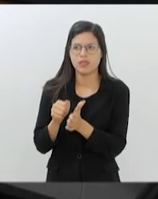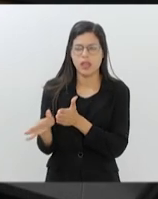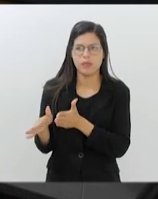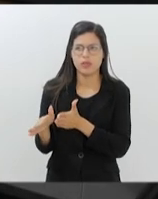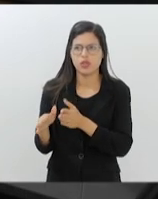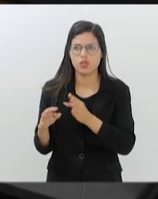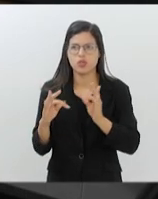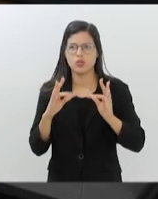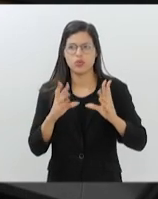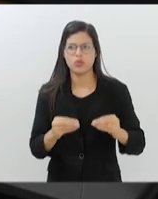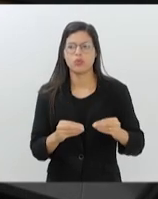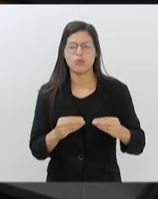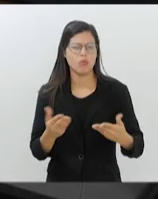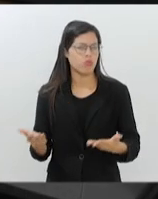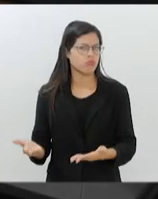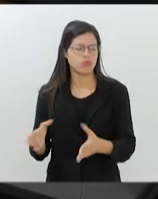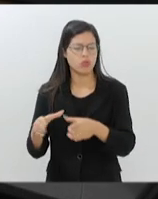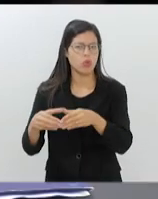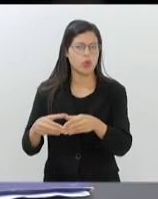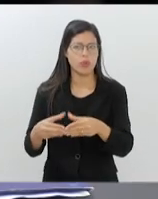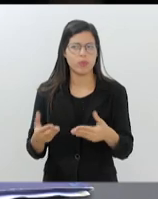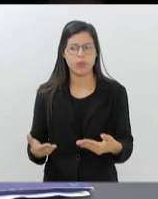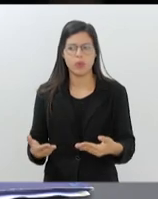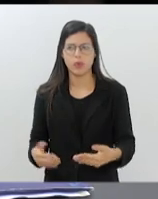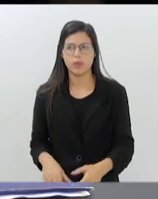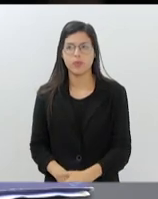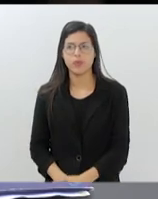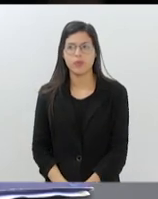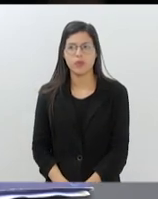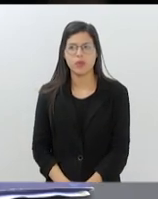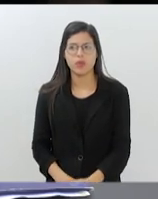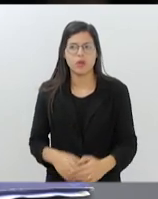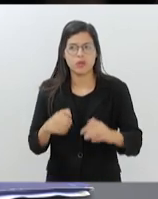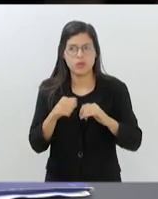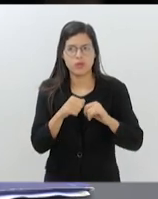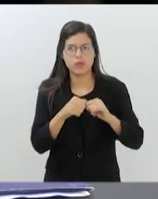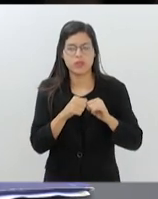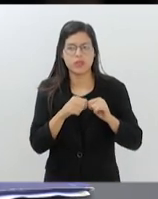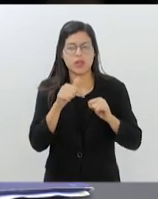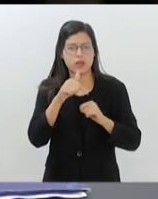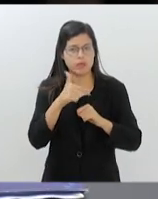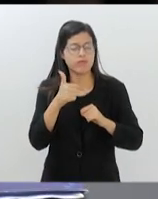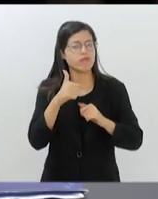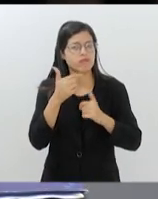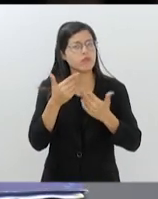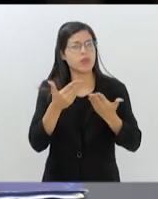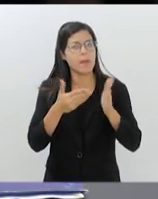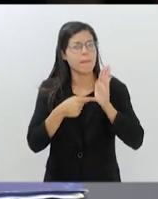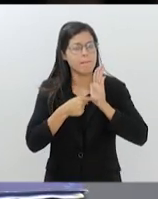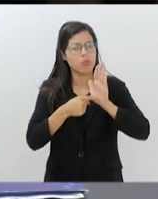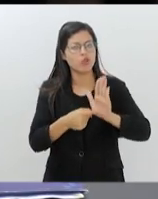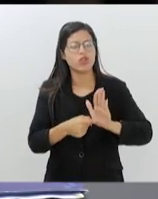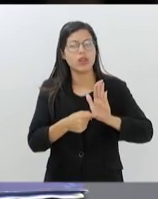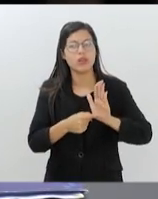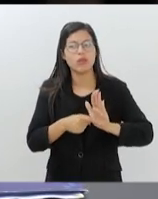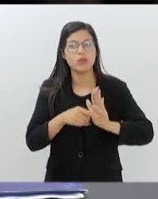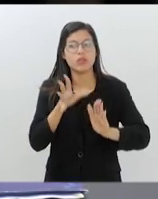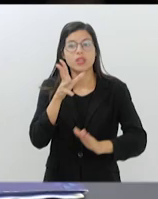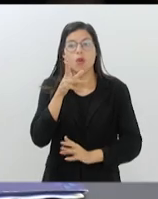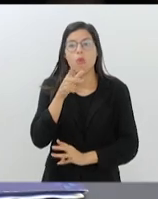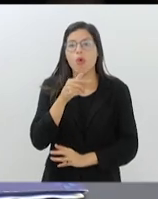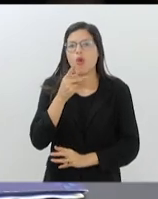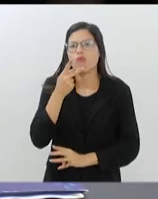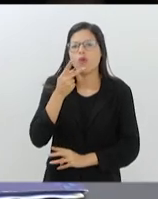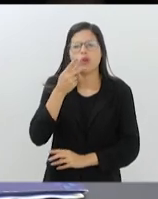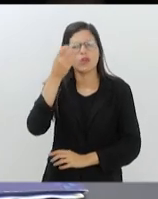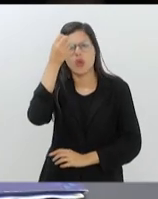vejo o motivo nenhum agora eu tô eu tô fazendo esse exercício de retórica para mostrar que o senhor Demorou meia hora para dizer o nome do seu anterior falou que não se